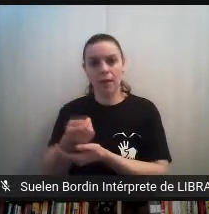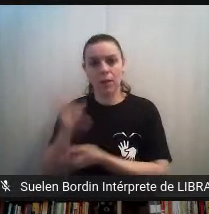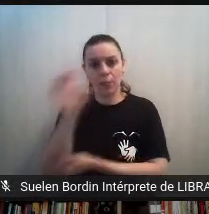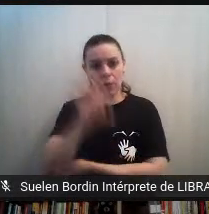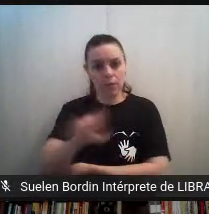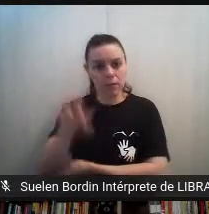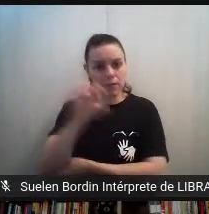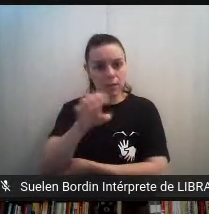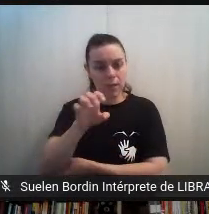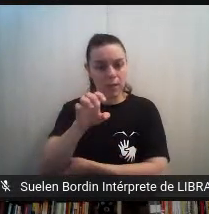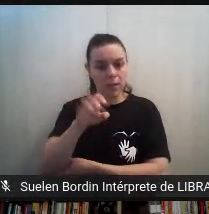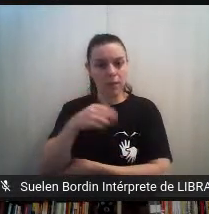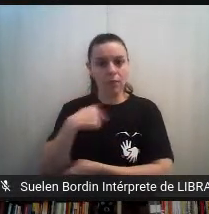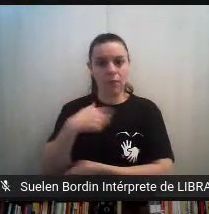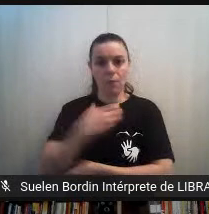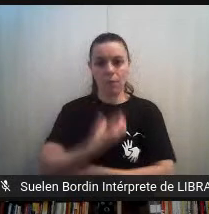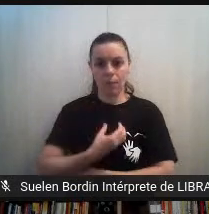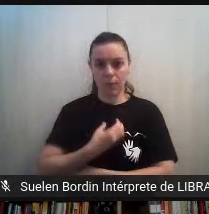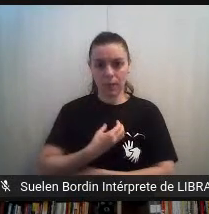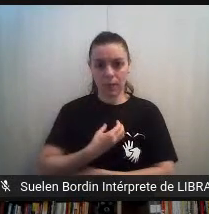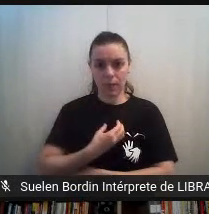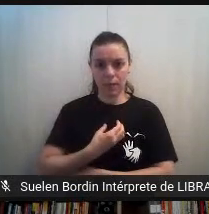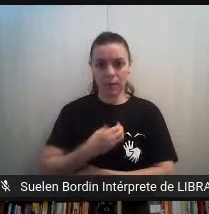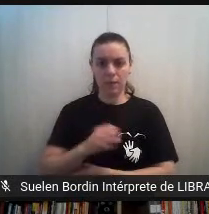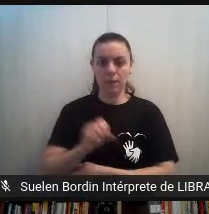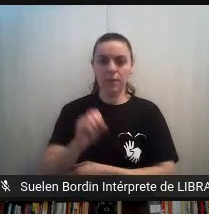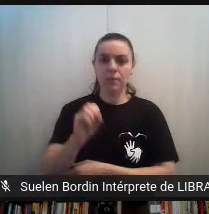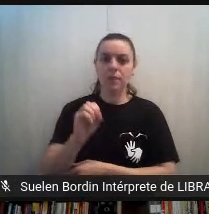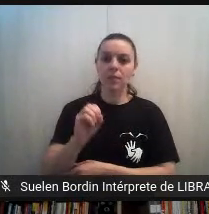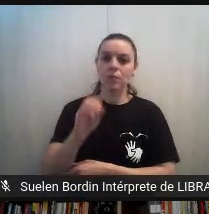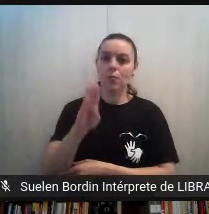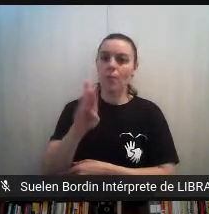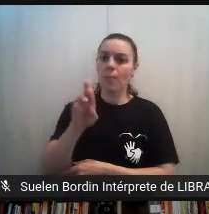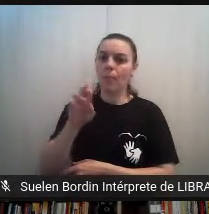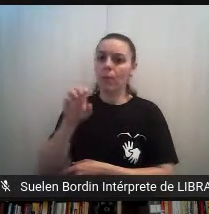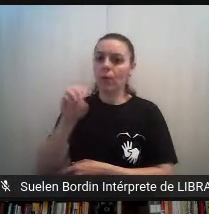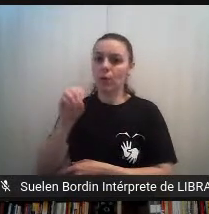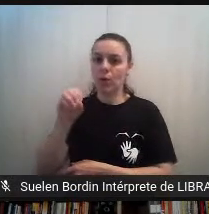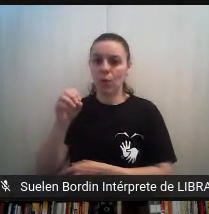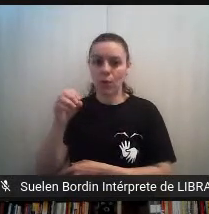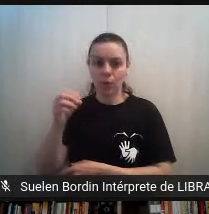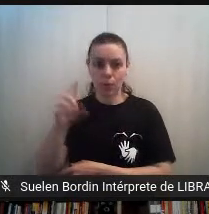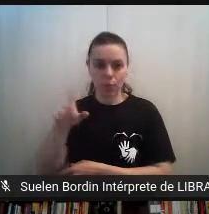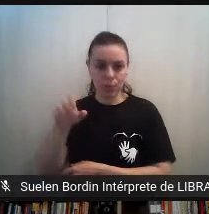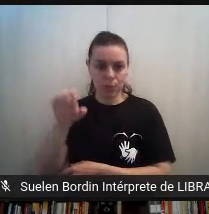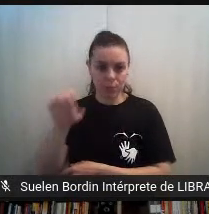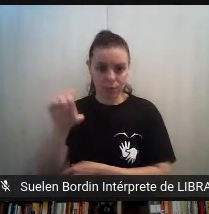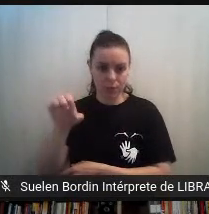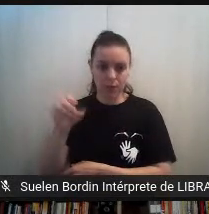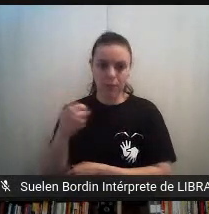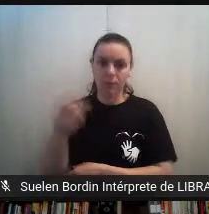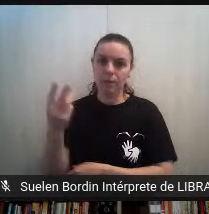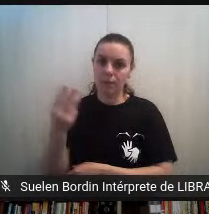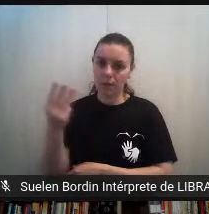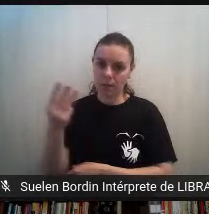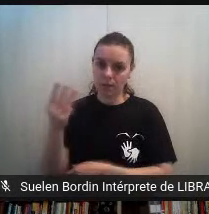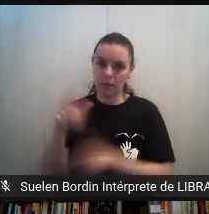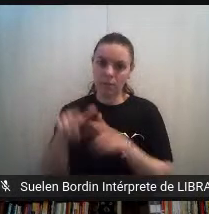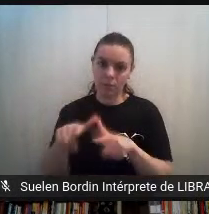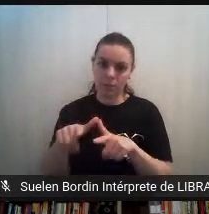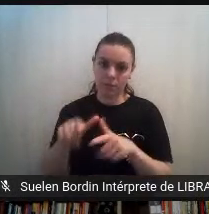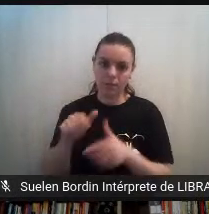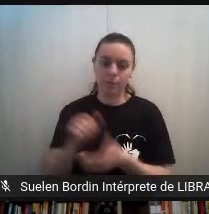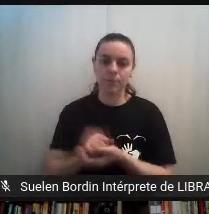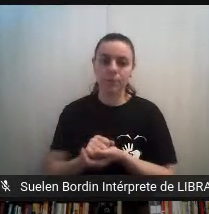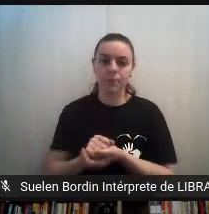OBMEP, medalhista de bronze. Participo do PIC esse ano. E são essas duas Olimpíadas.